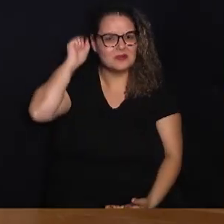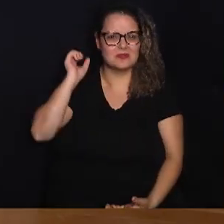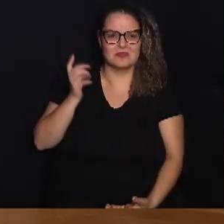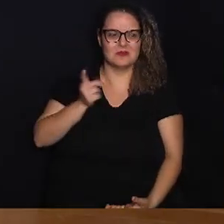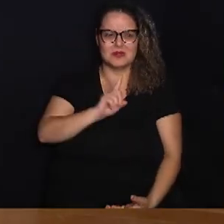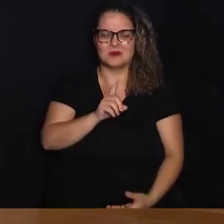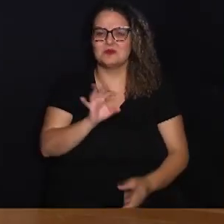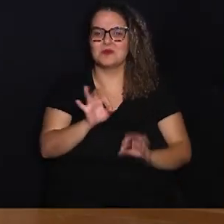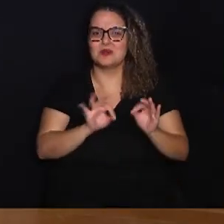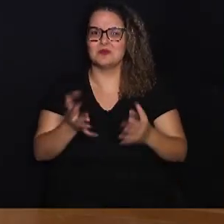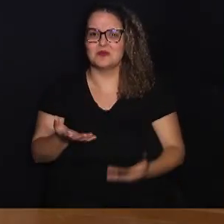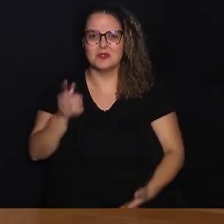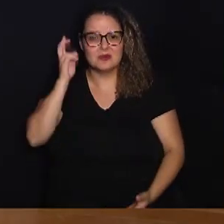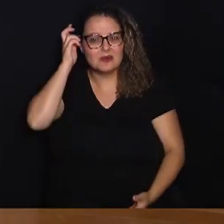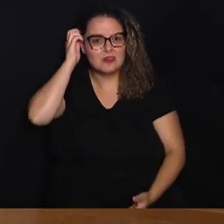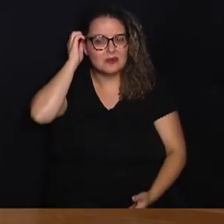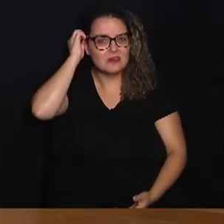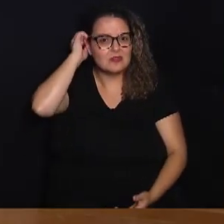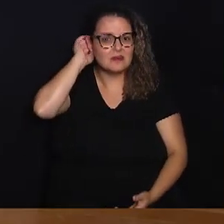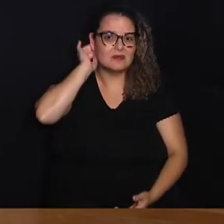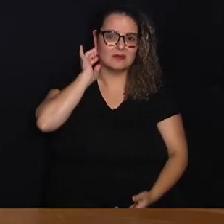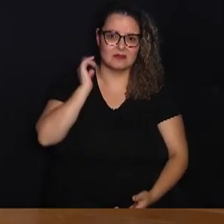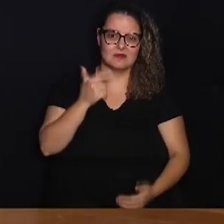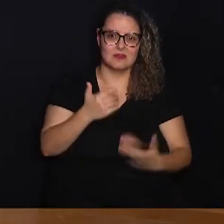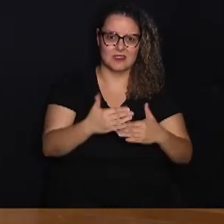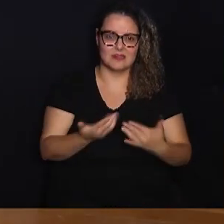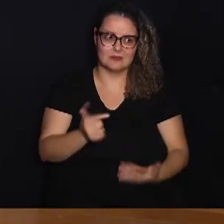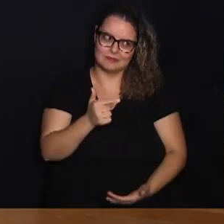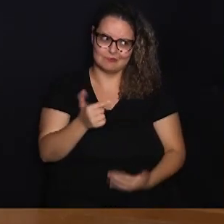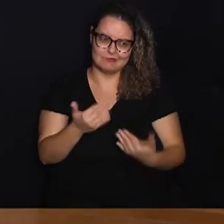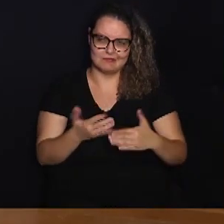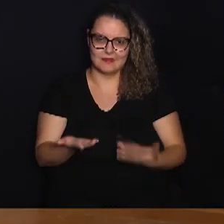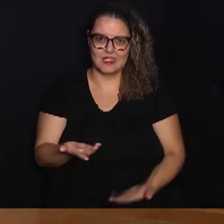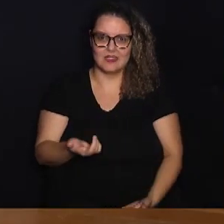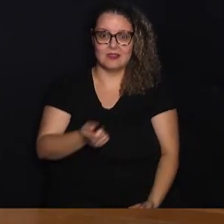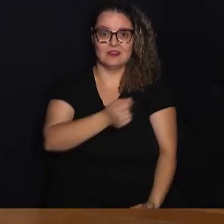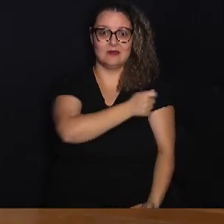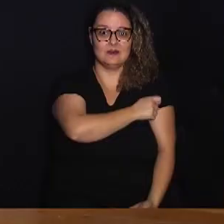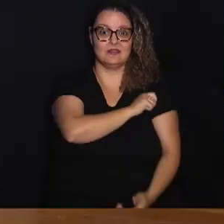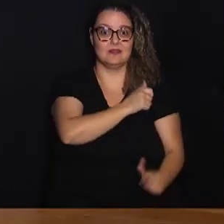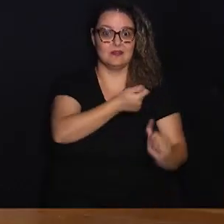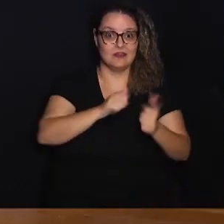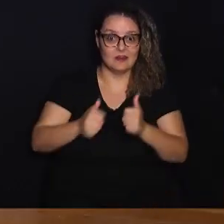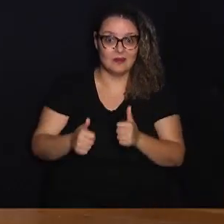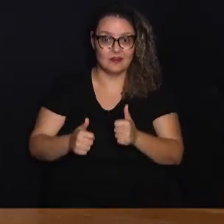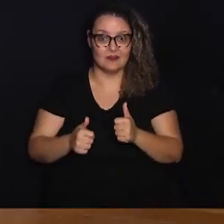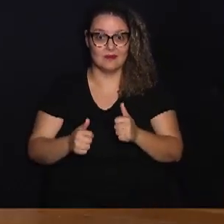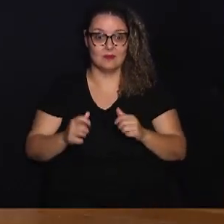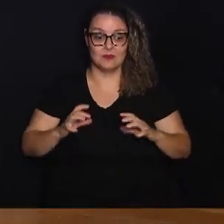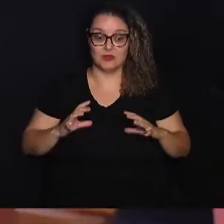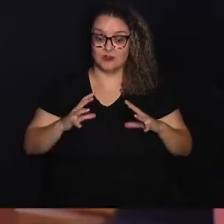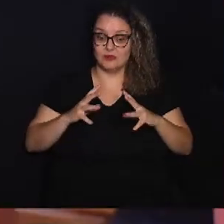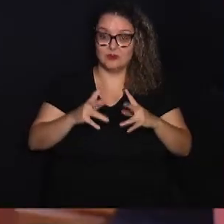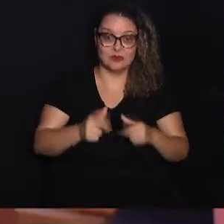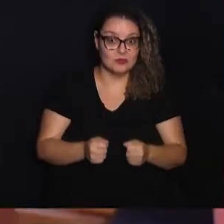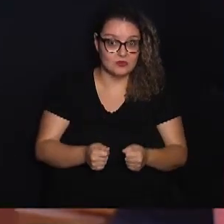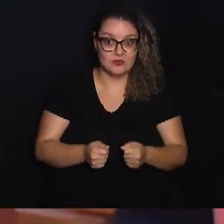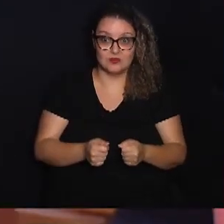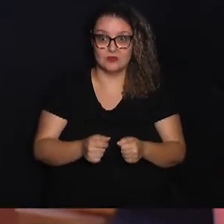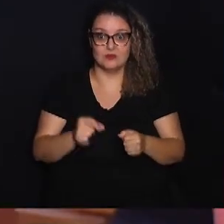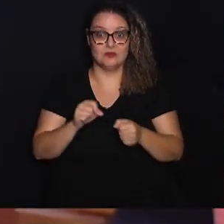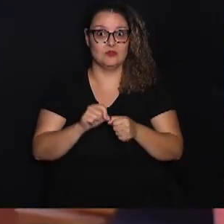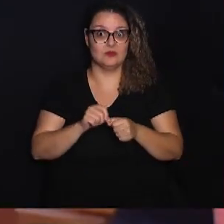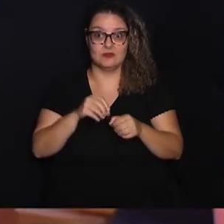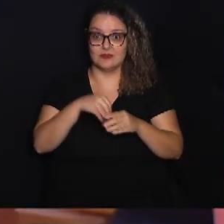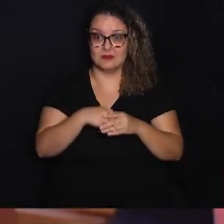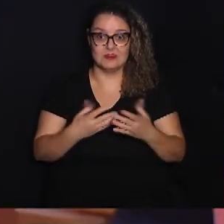não preparam, vocês não têm prova. Não tem prova, mas o aluno ele é avaliado por tudo que ele faz aqui